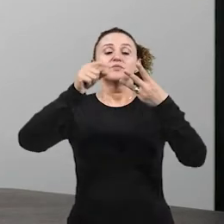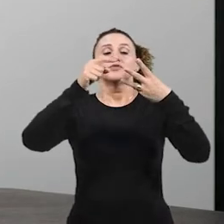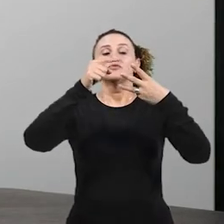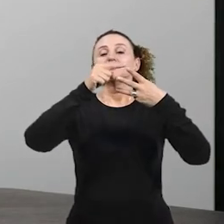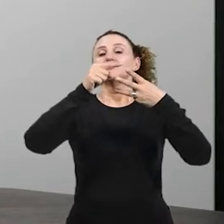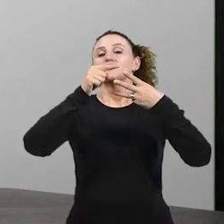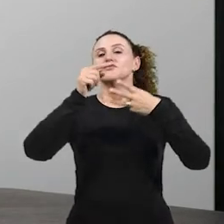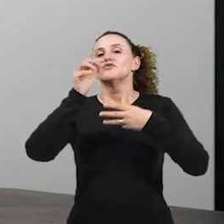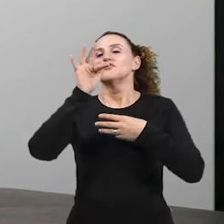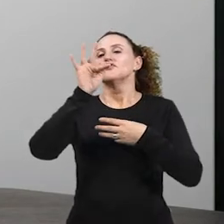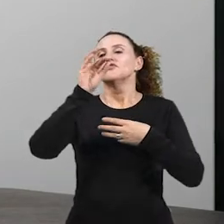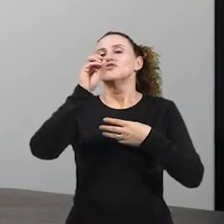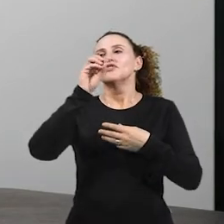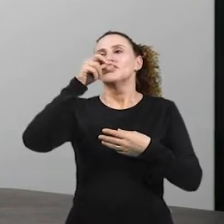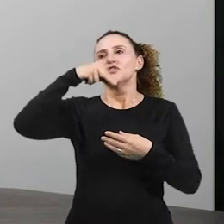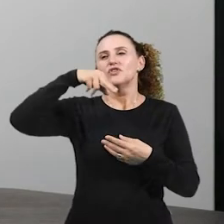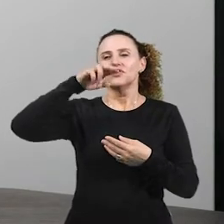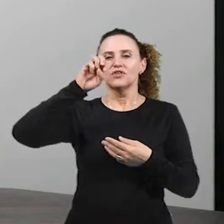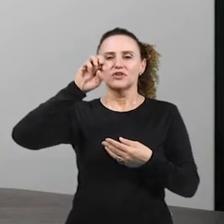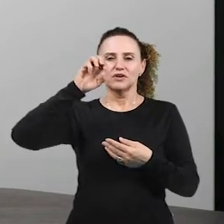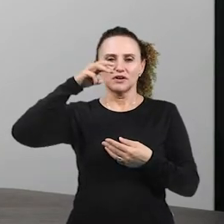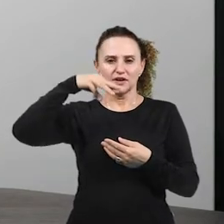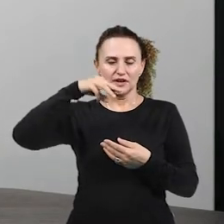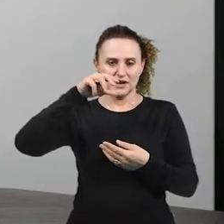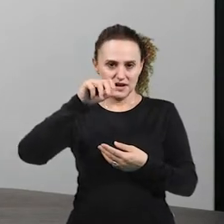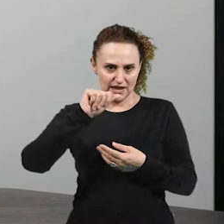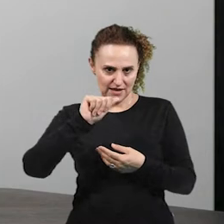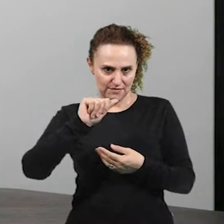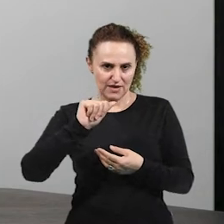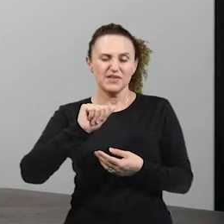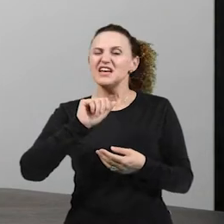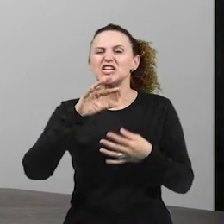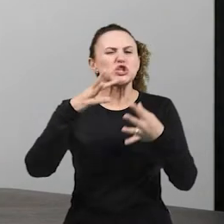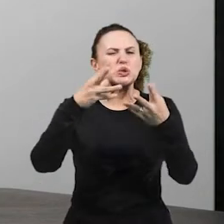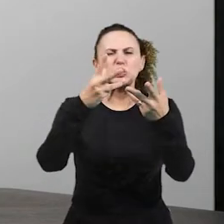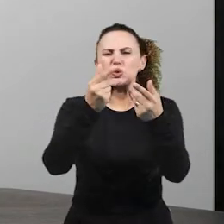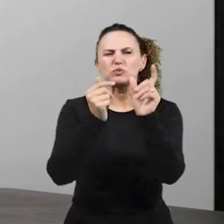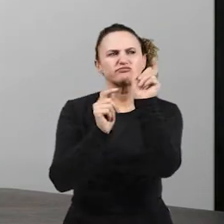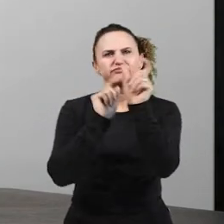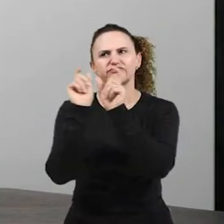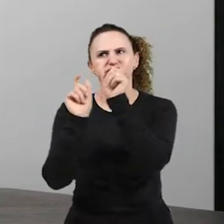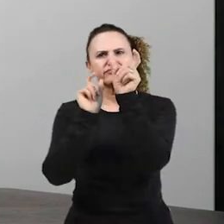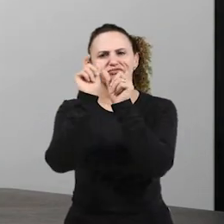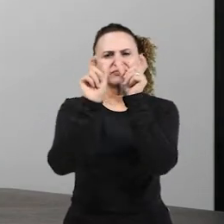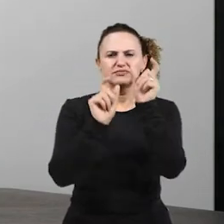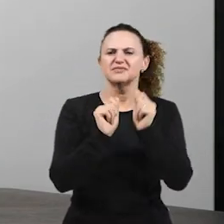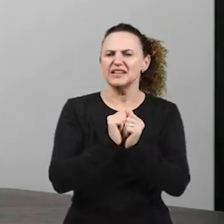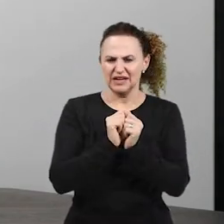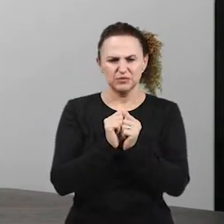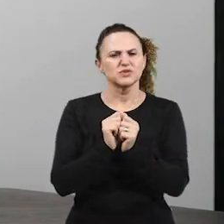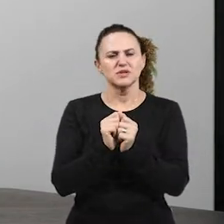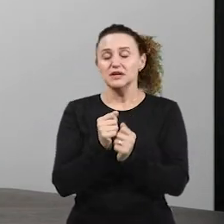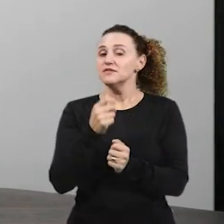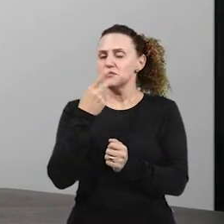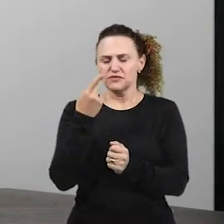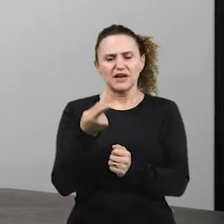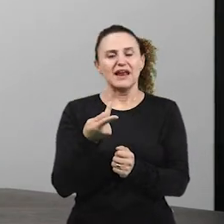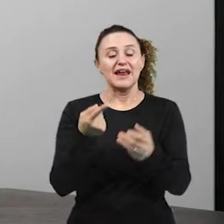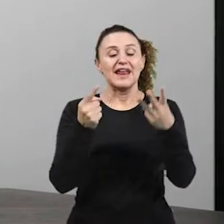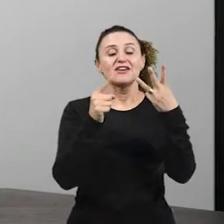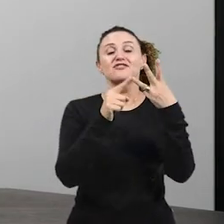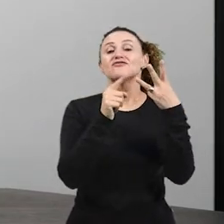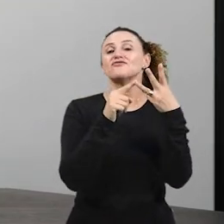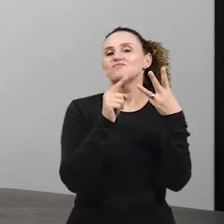fonema a gente chama de Alô fori todos esses termos nós vamos trabalhar na na parte de